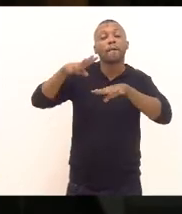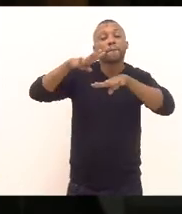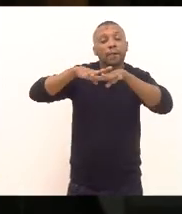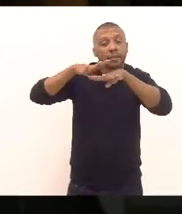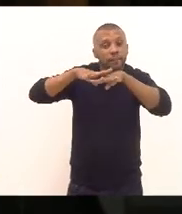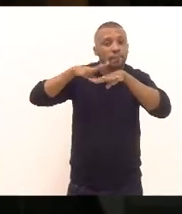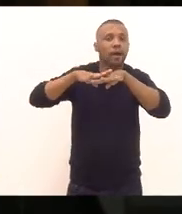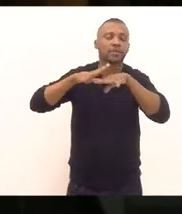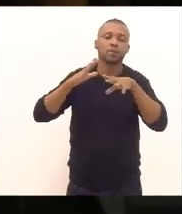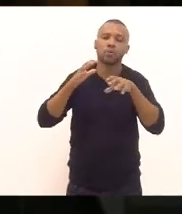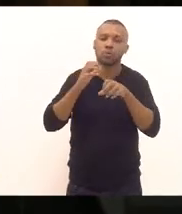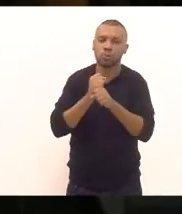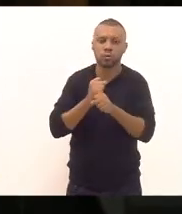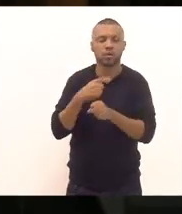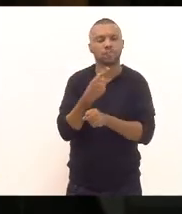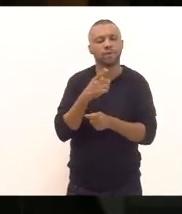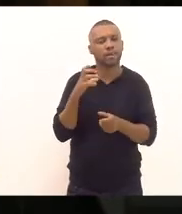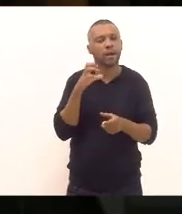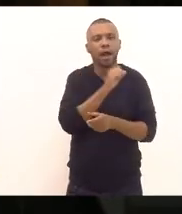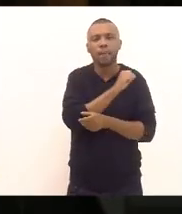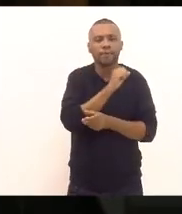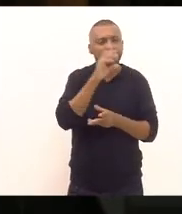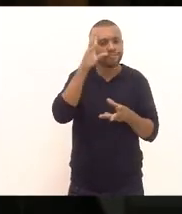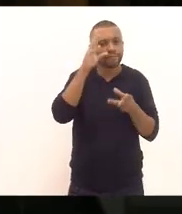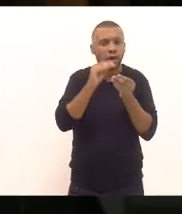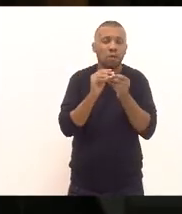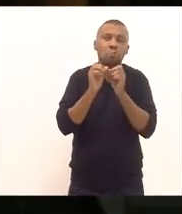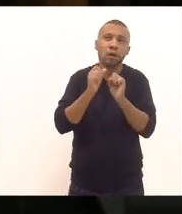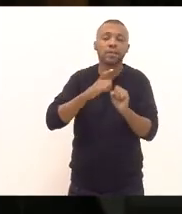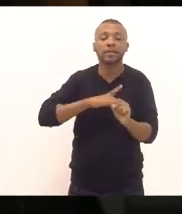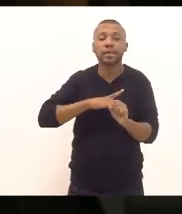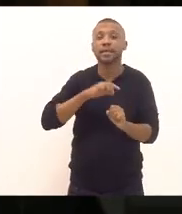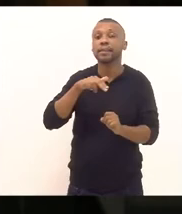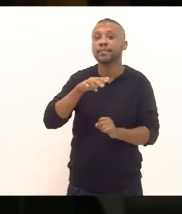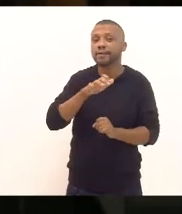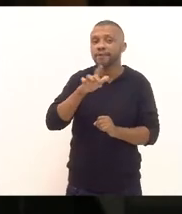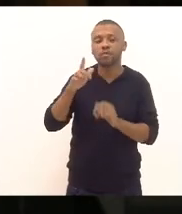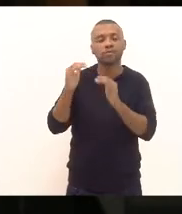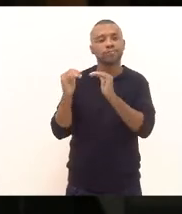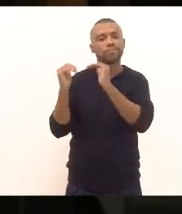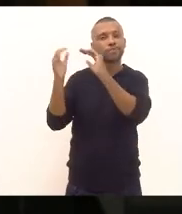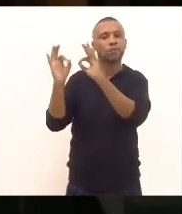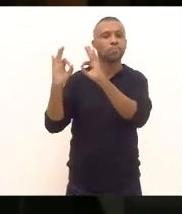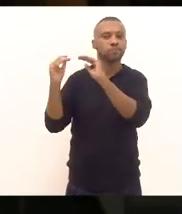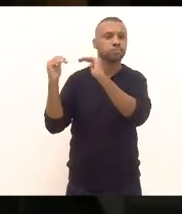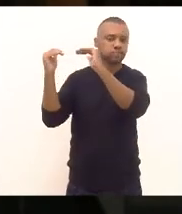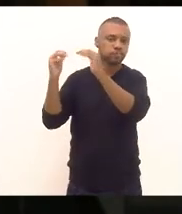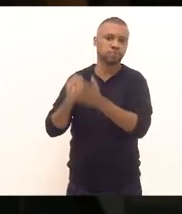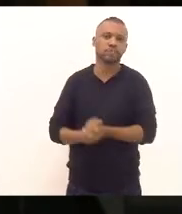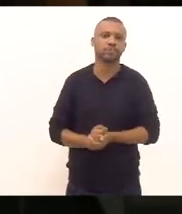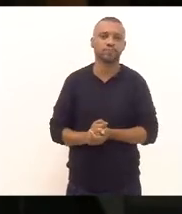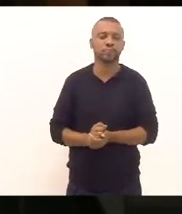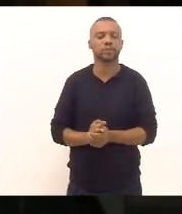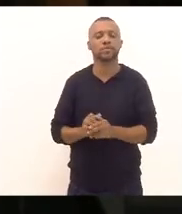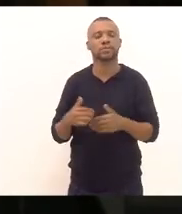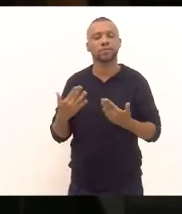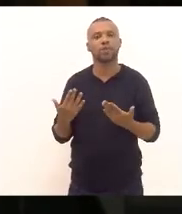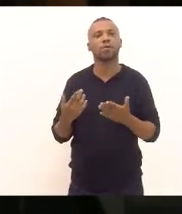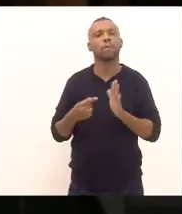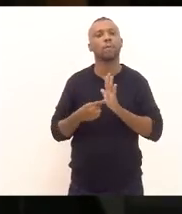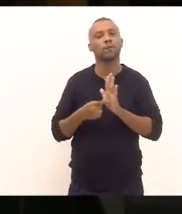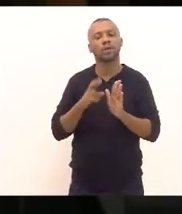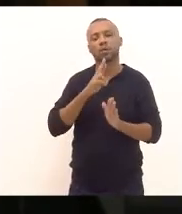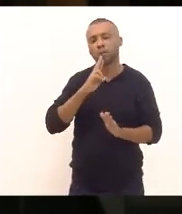faz aqui rapidamente pode até ter outros níveis de sofisticação então Isso daria um